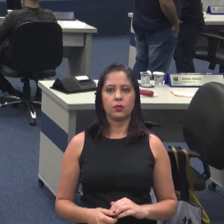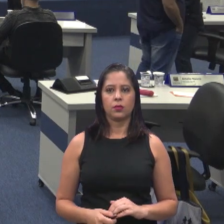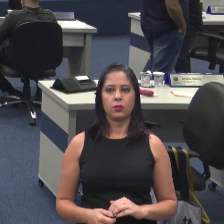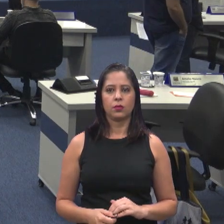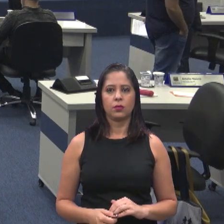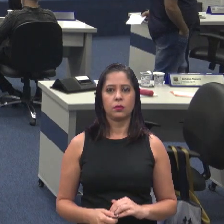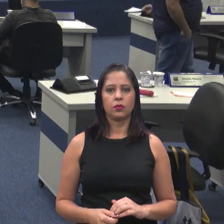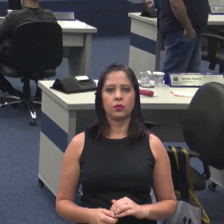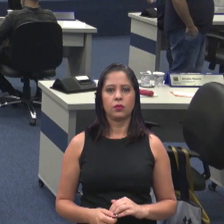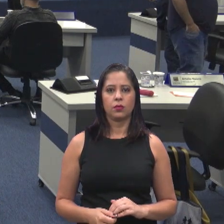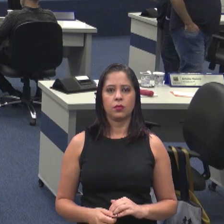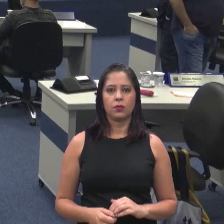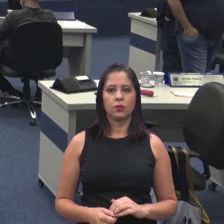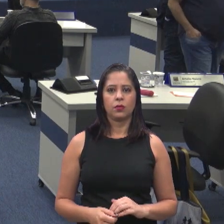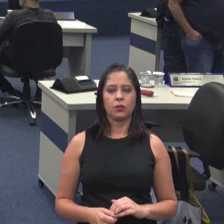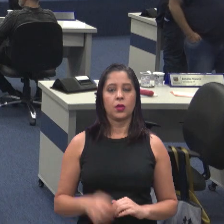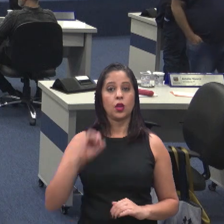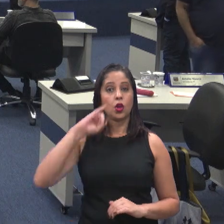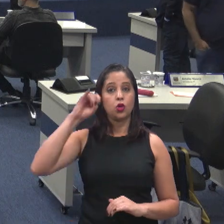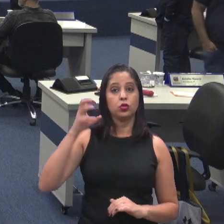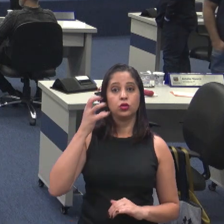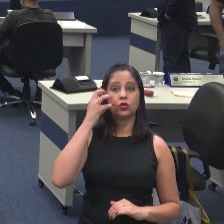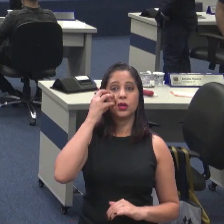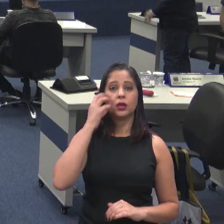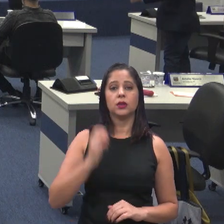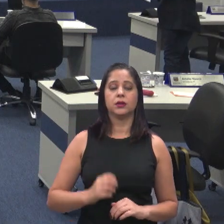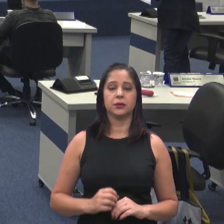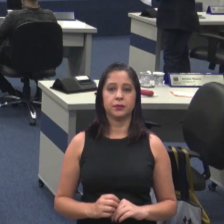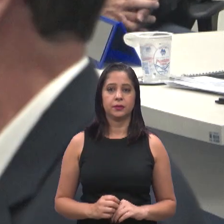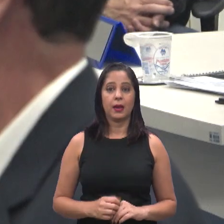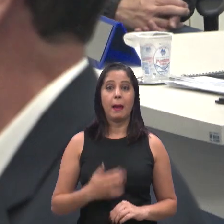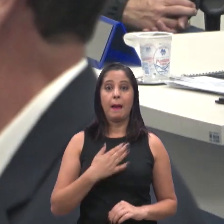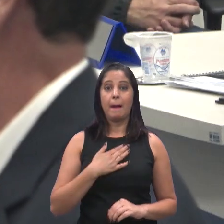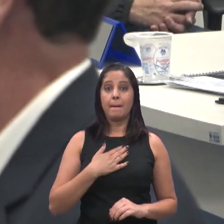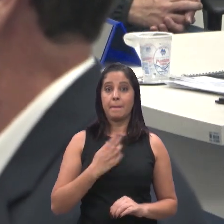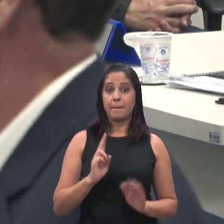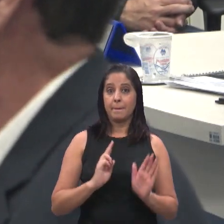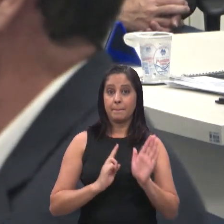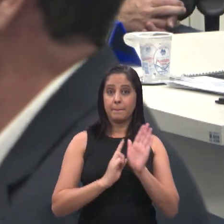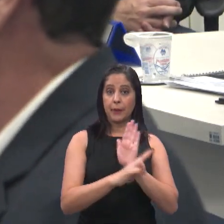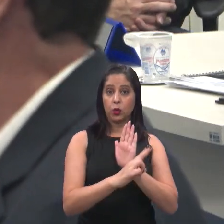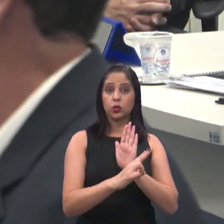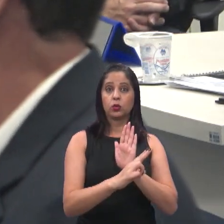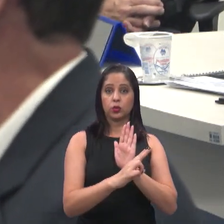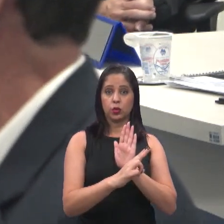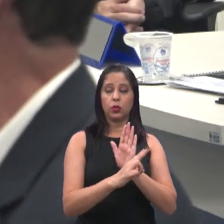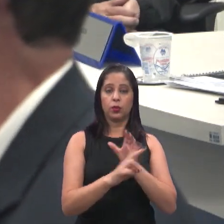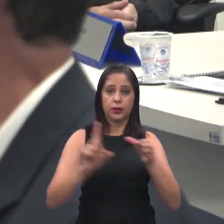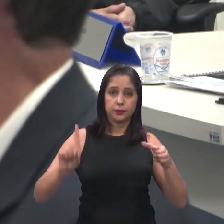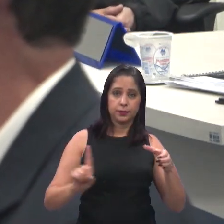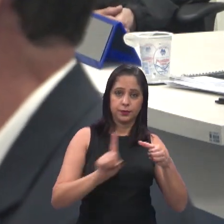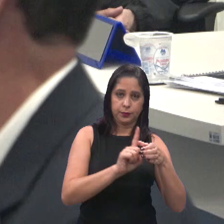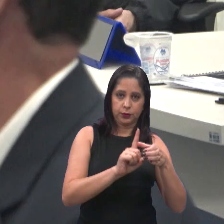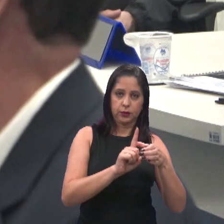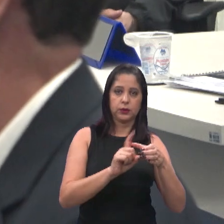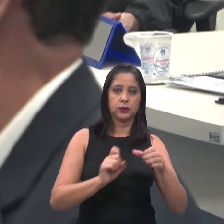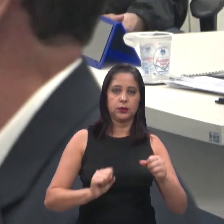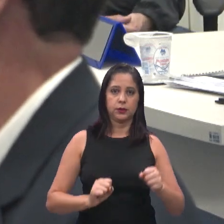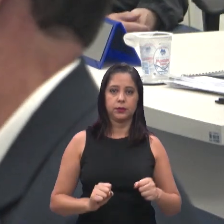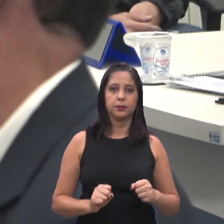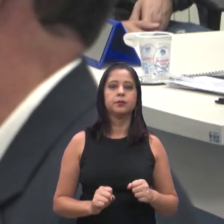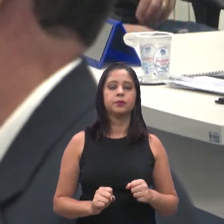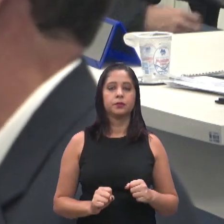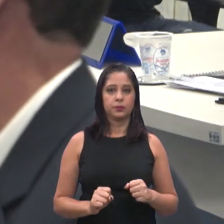Com a palavra, a vereadora Juliana Fraga. Senhor presidente, também quero fazer parte, mais uma vez, da frente parlamentar em favor da regularização